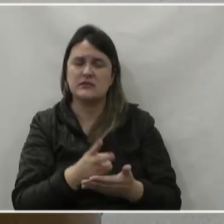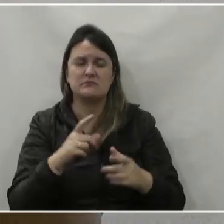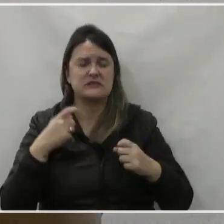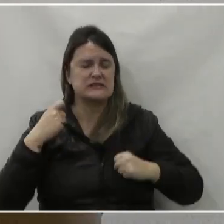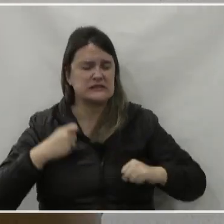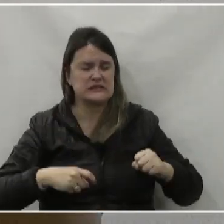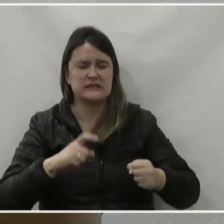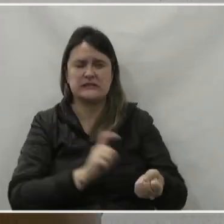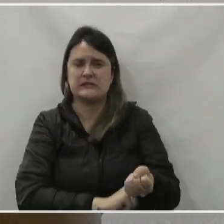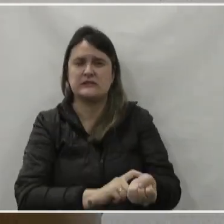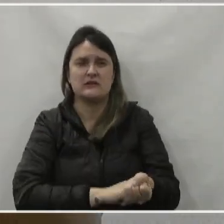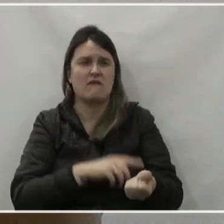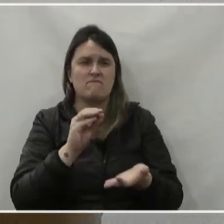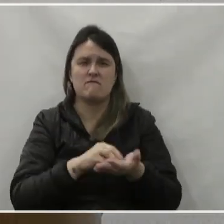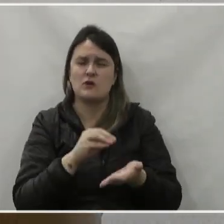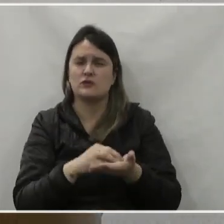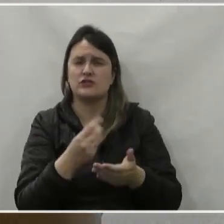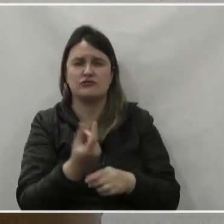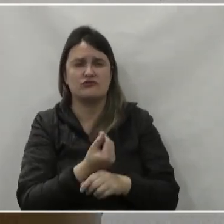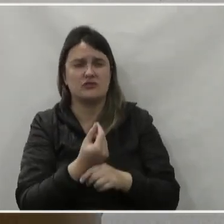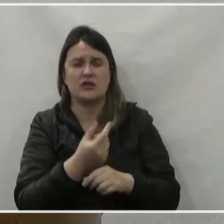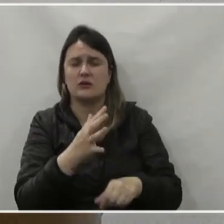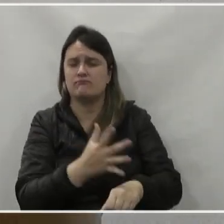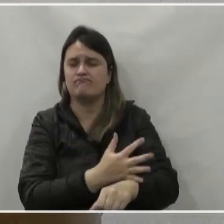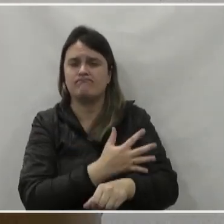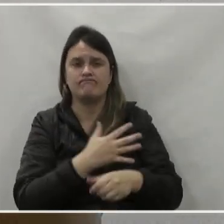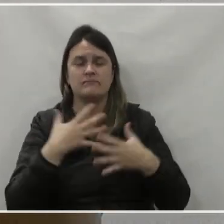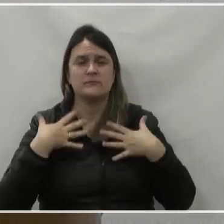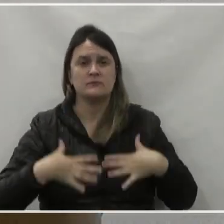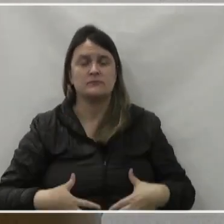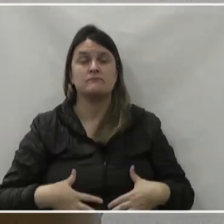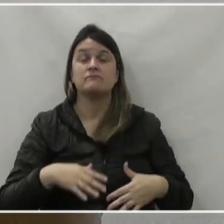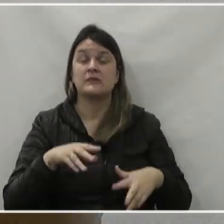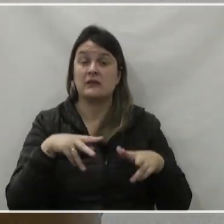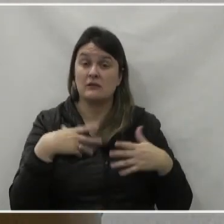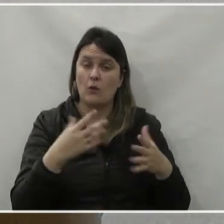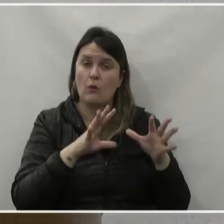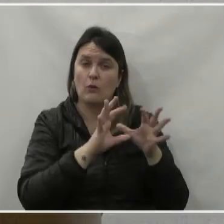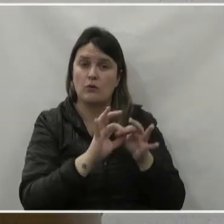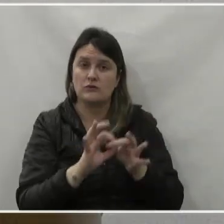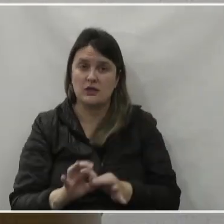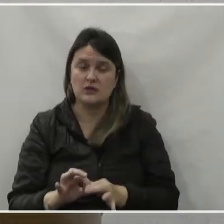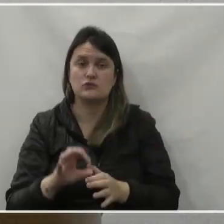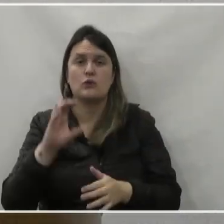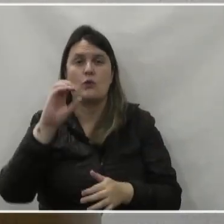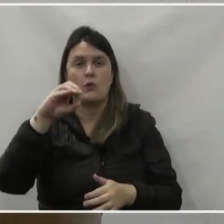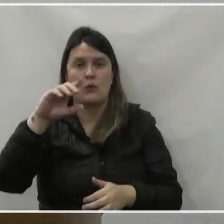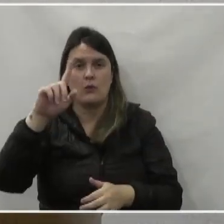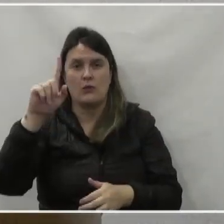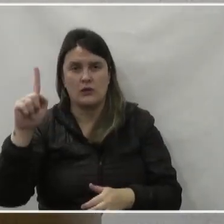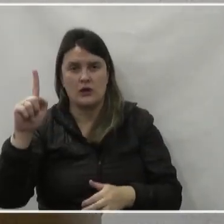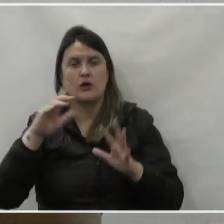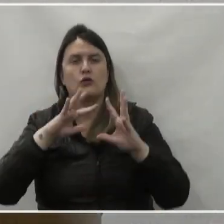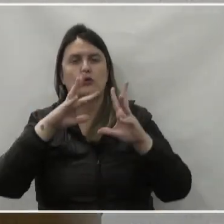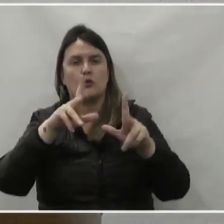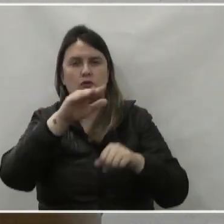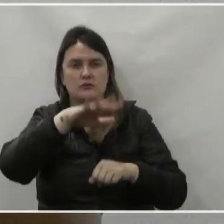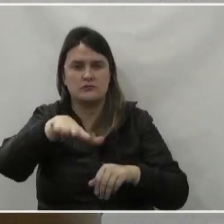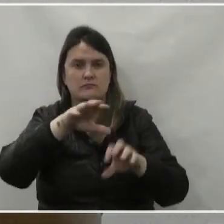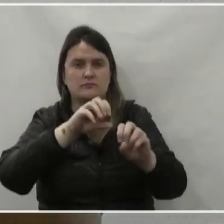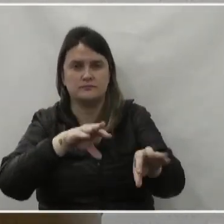estresse financeiro, emocional e físico. É nesse contexto que ONGs, como Todos pela